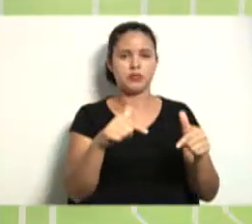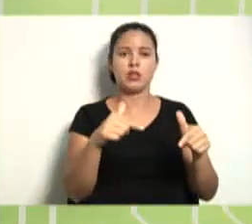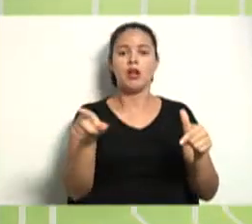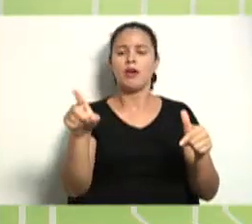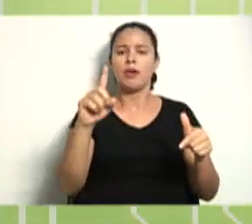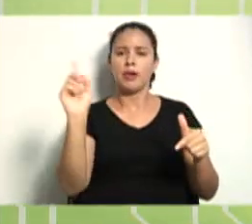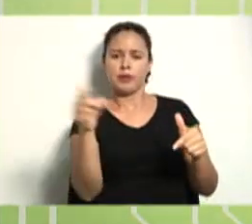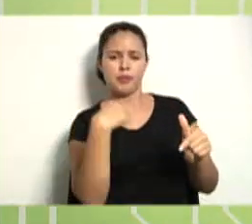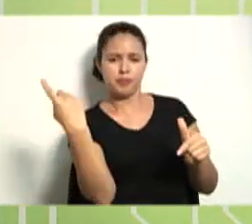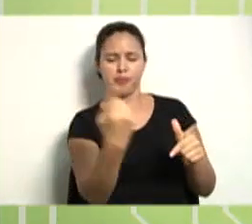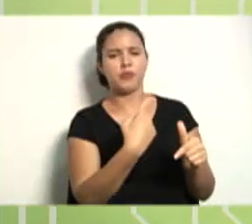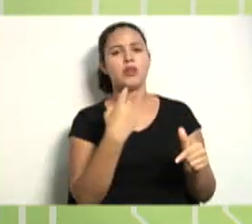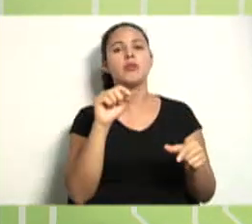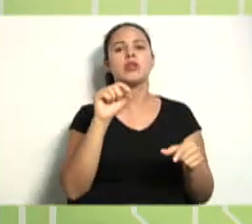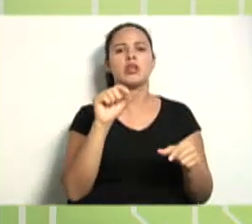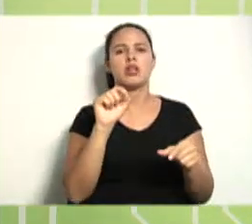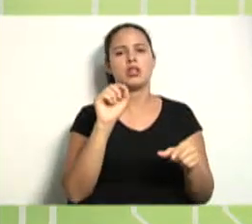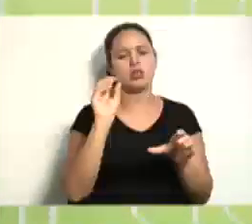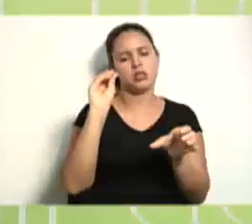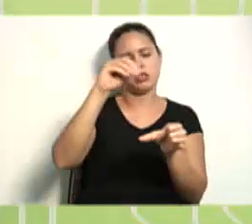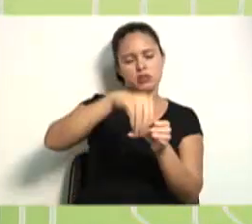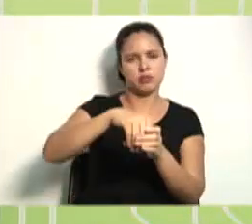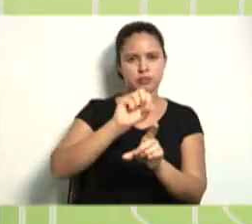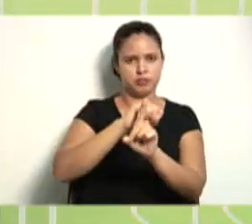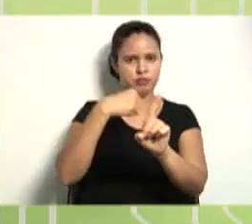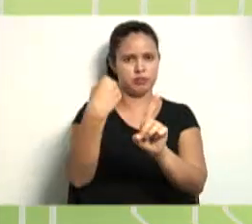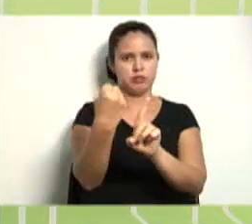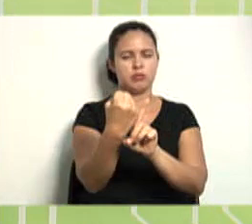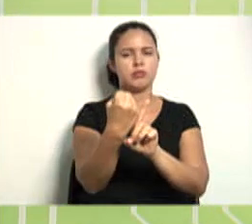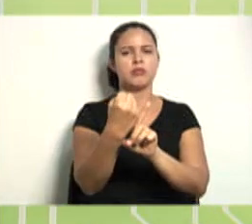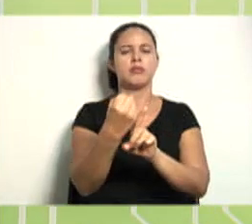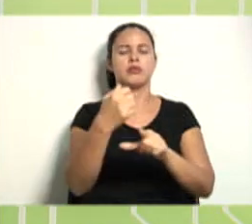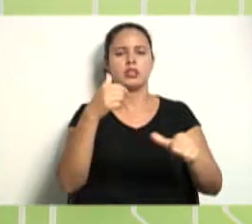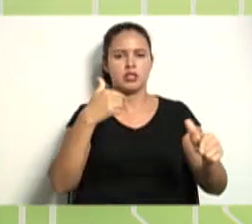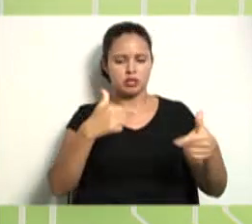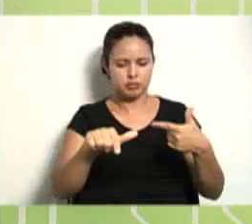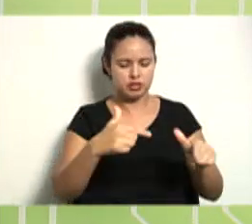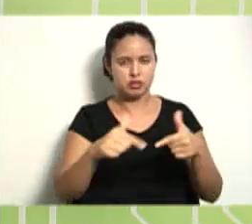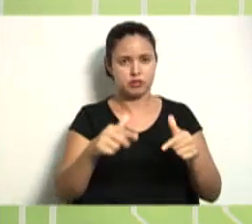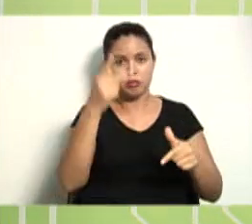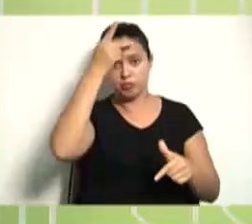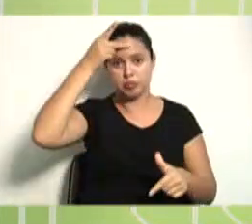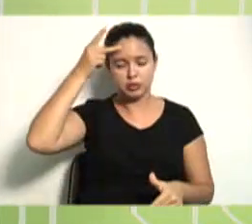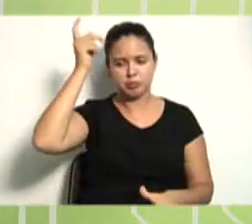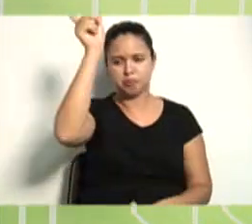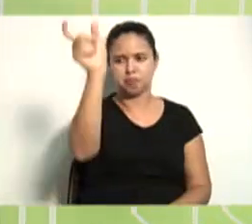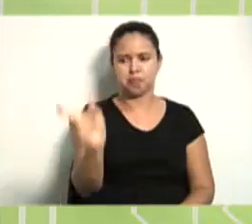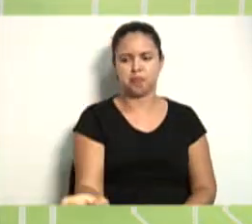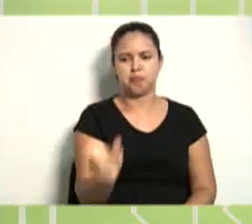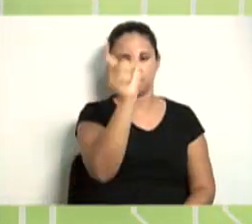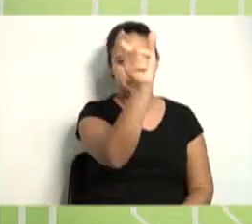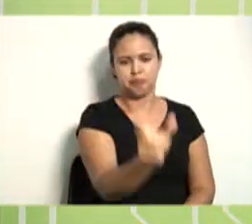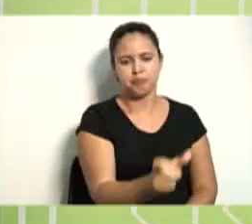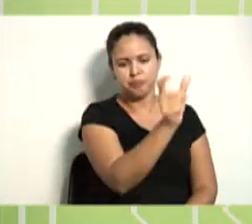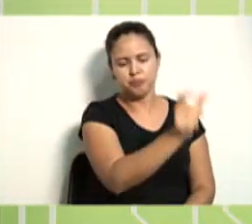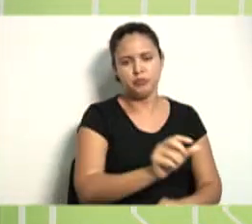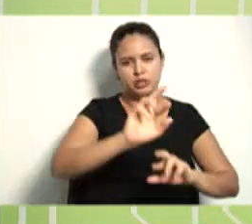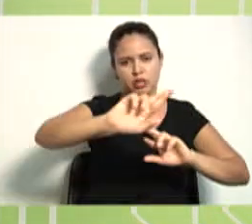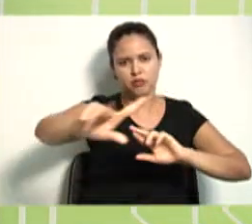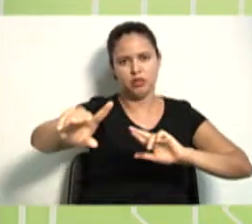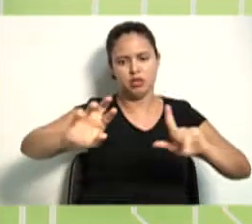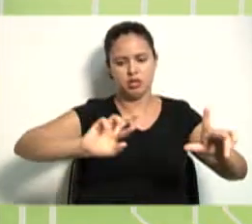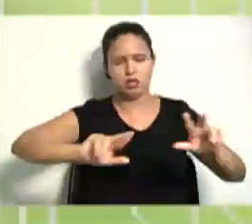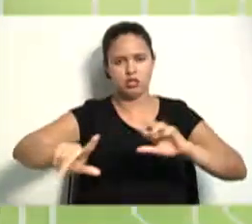uma finalidade nessa sociedade, todos nós somos pessoas diferentes, executando trabalhos